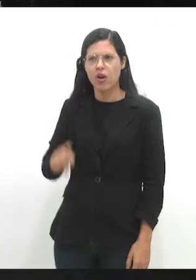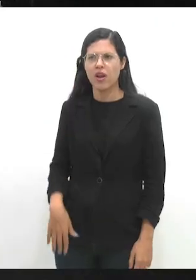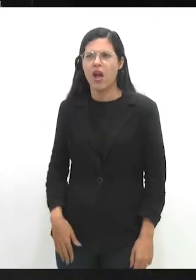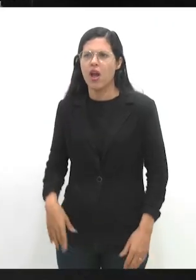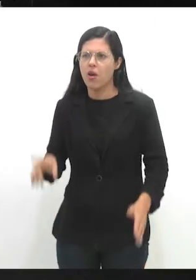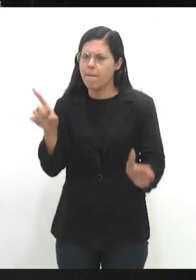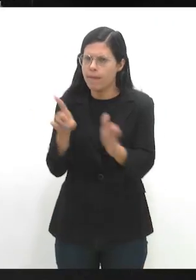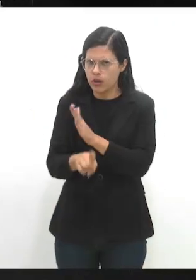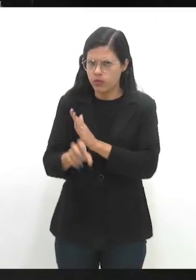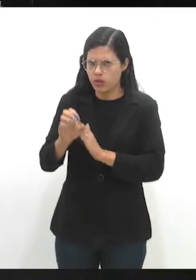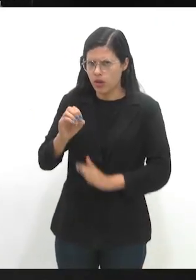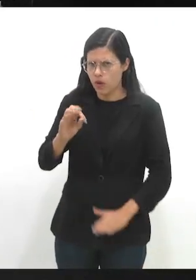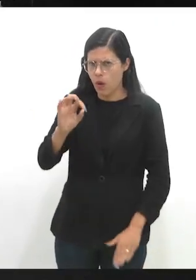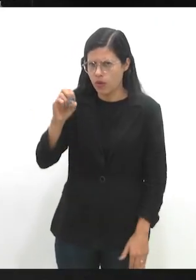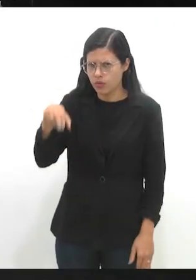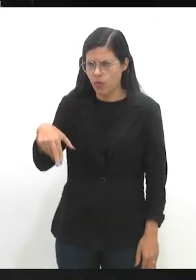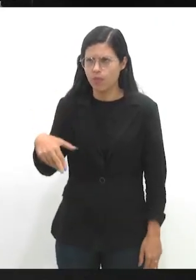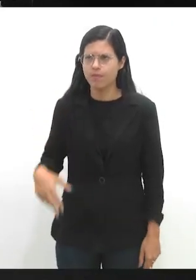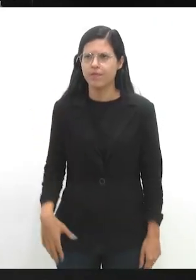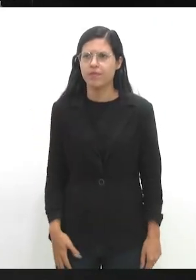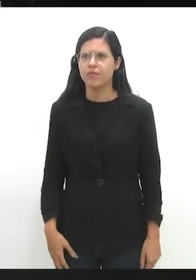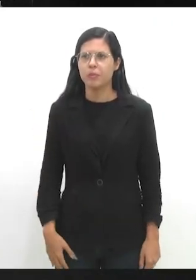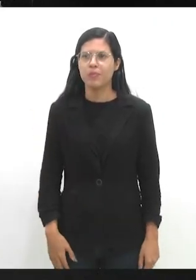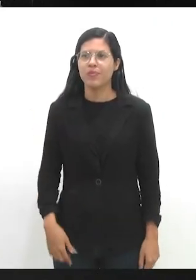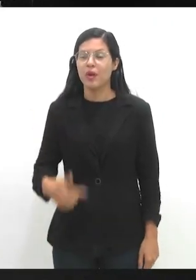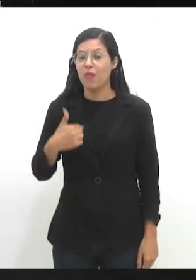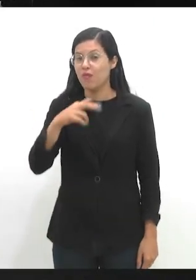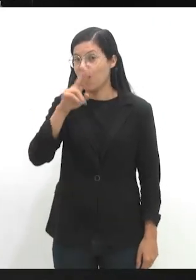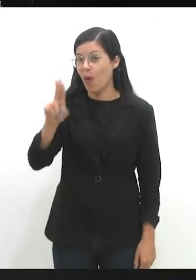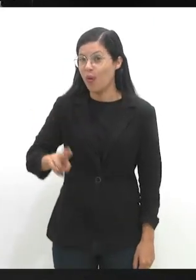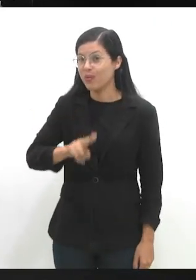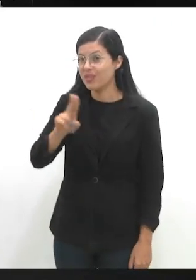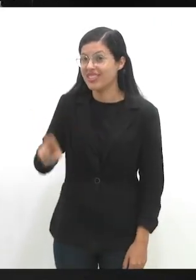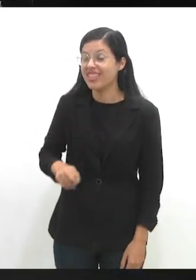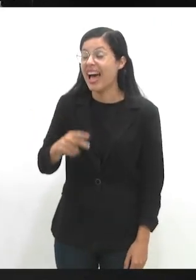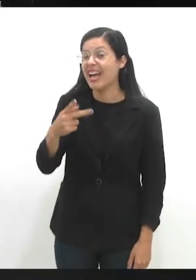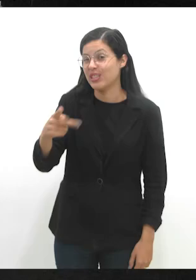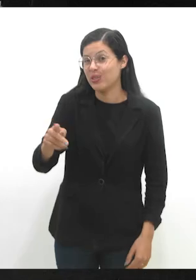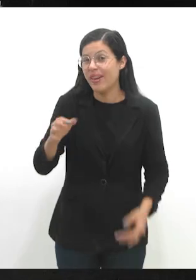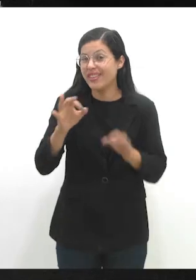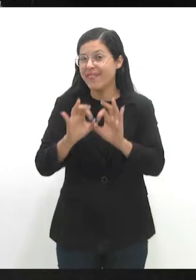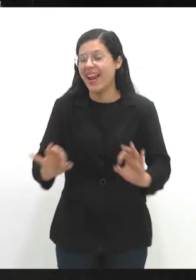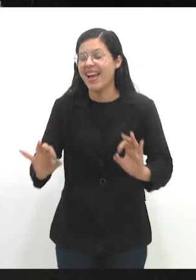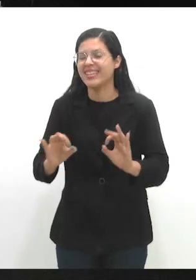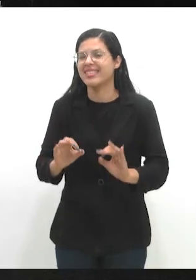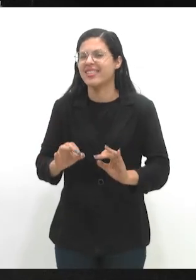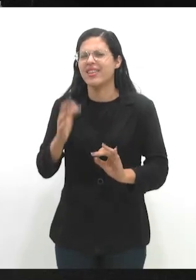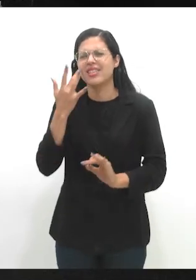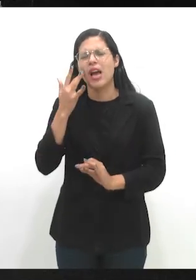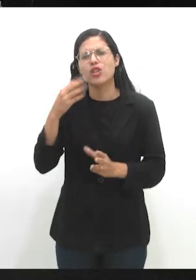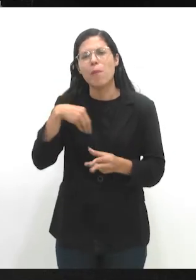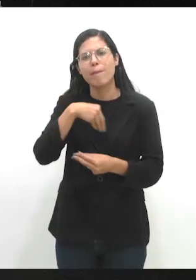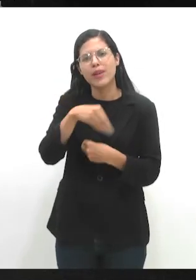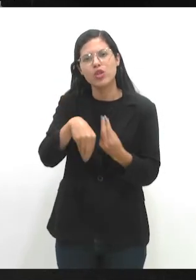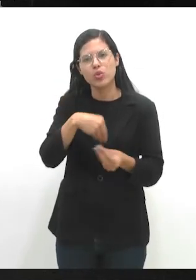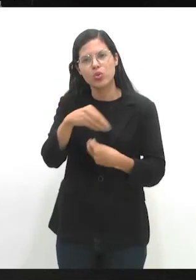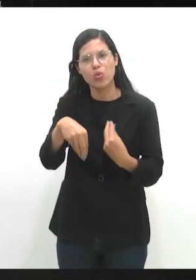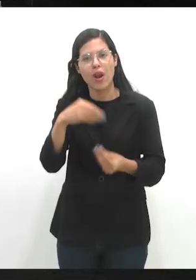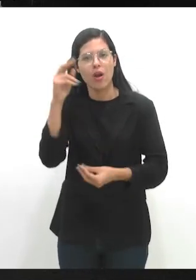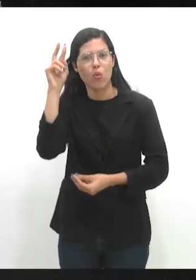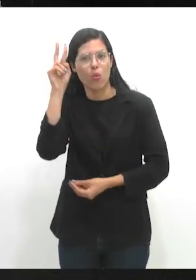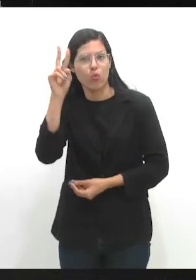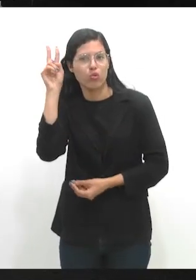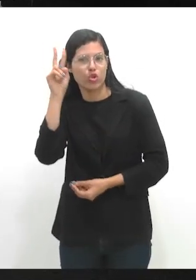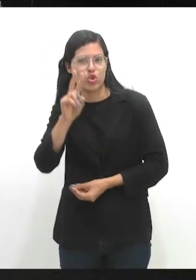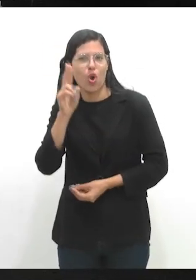perguntei, Otton, vou usar as suas citações, mas o que você acha de misturar com